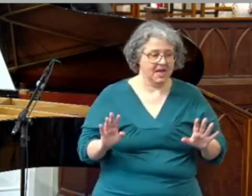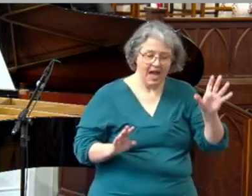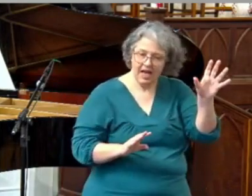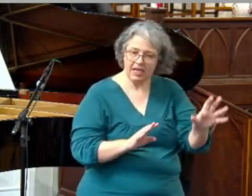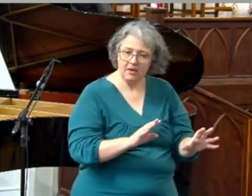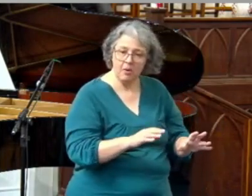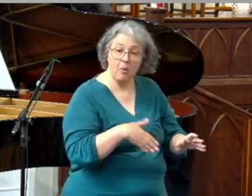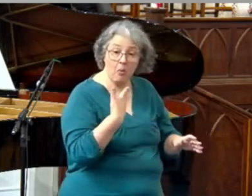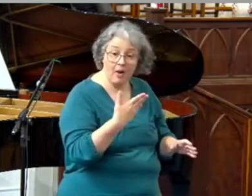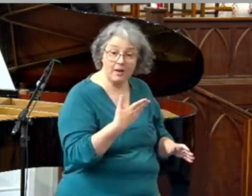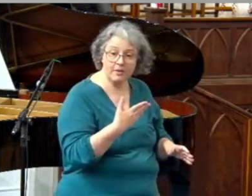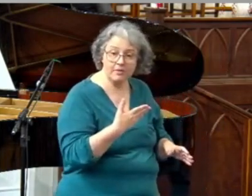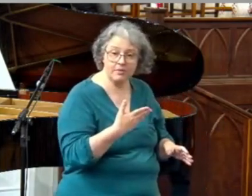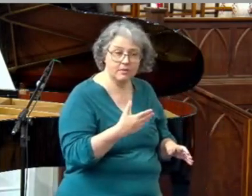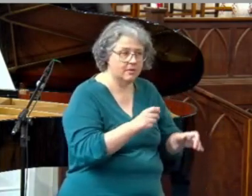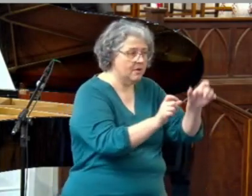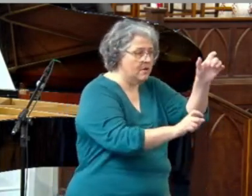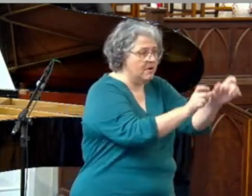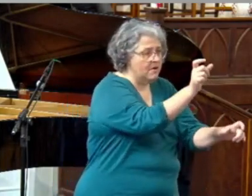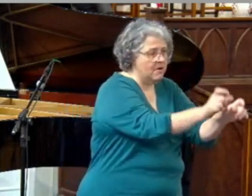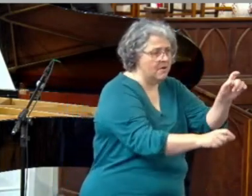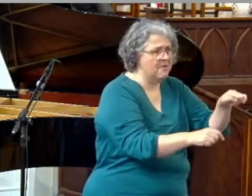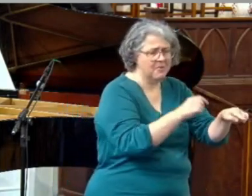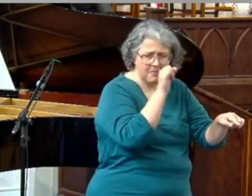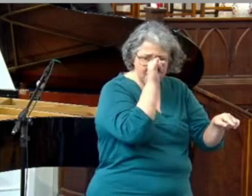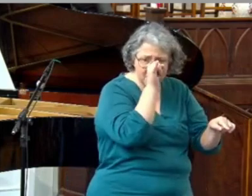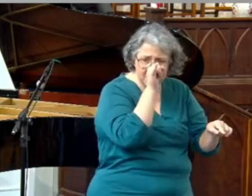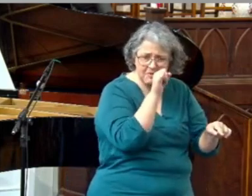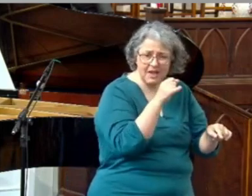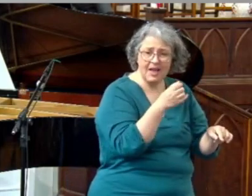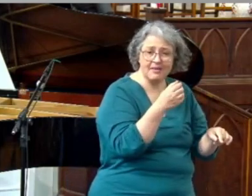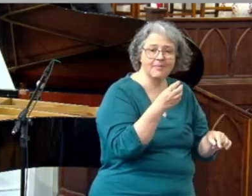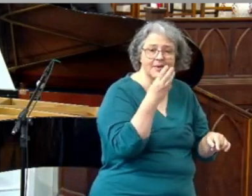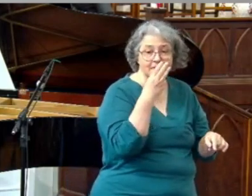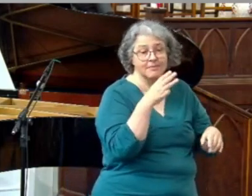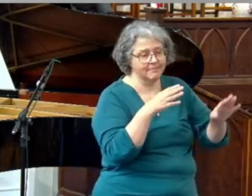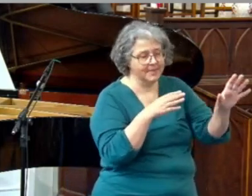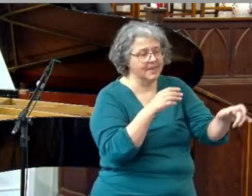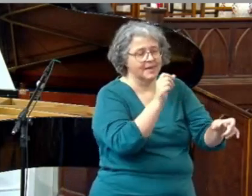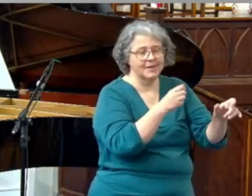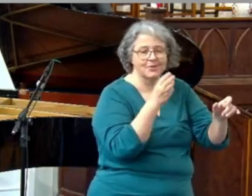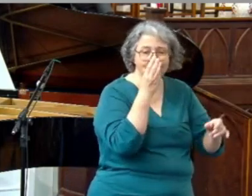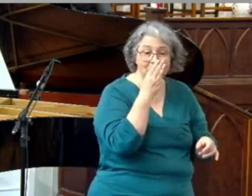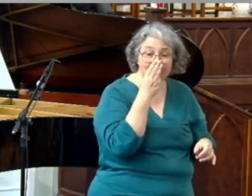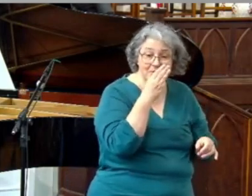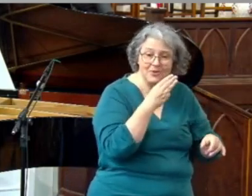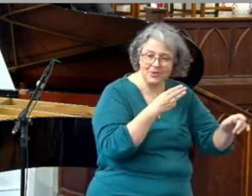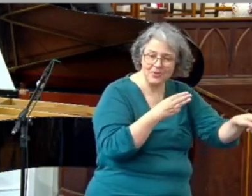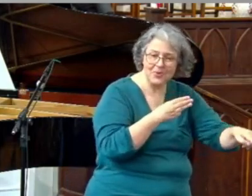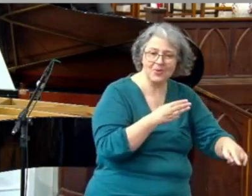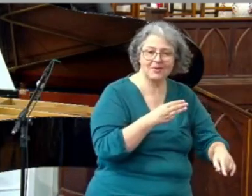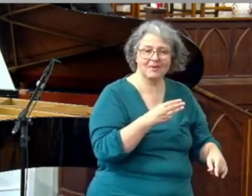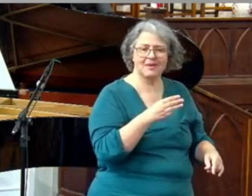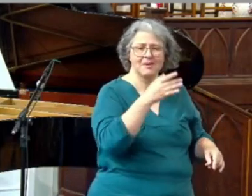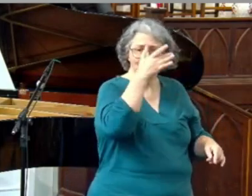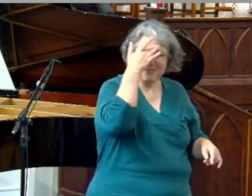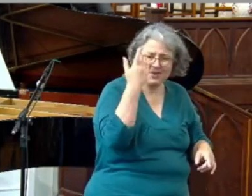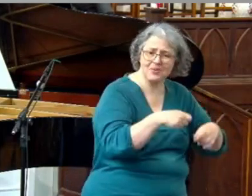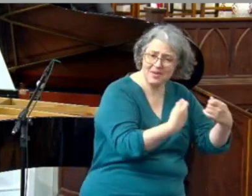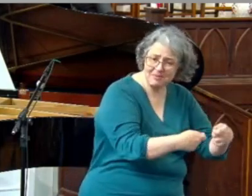a partir das reações daqueles que estão diante de nós, ouvindo a mensagem do Evangelho.